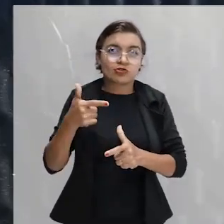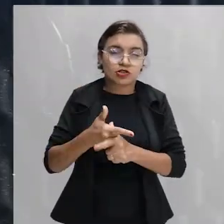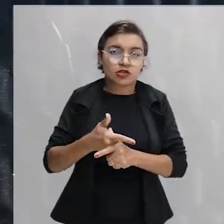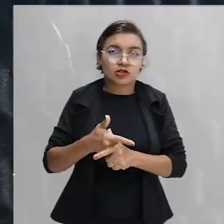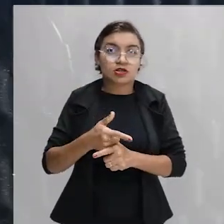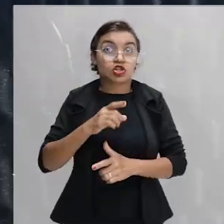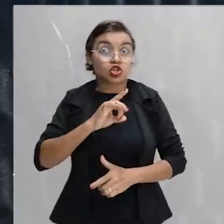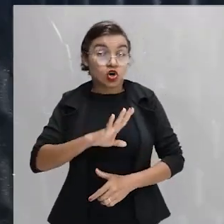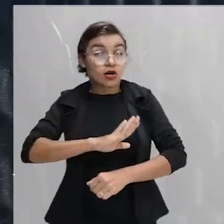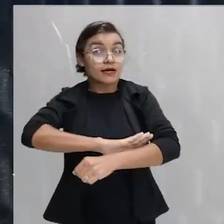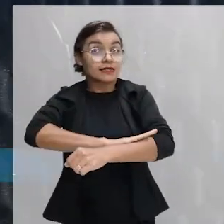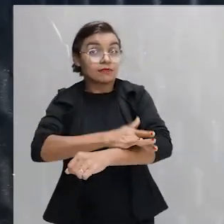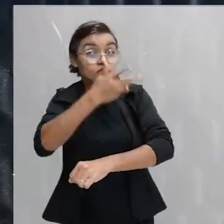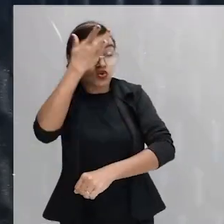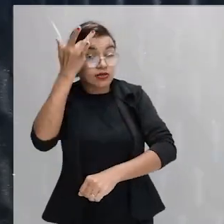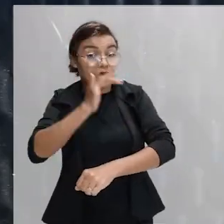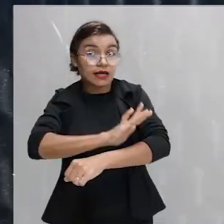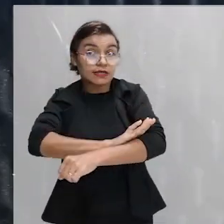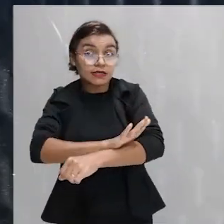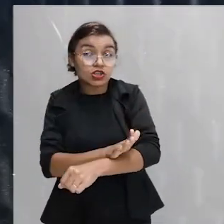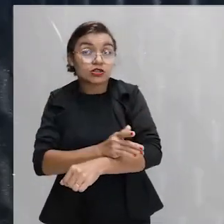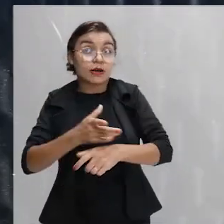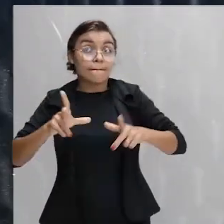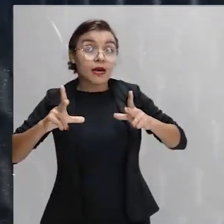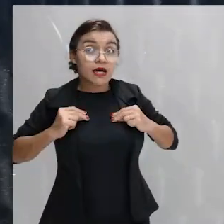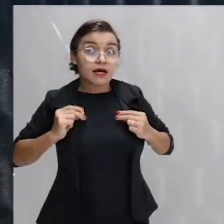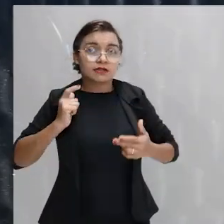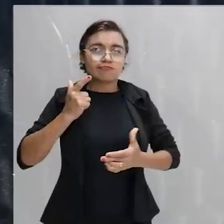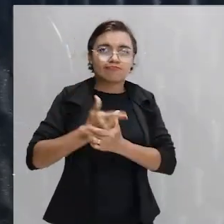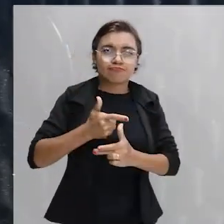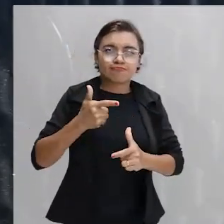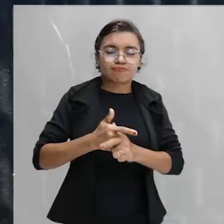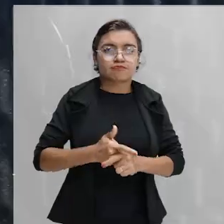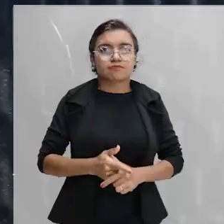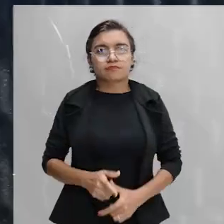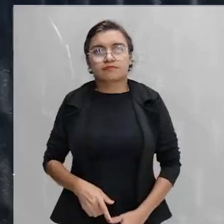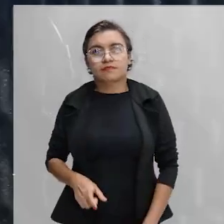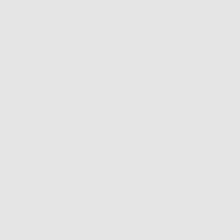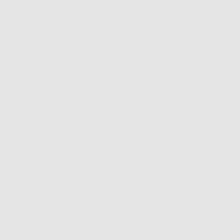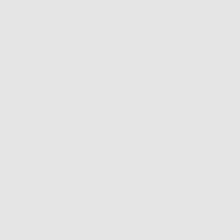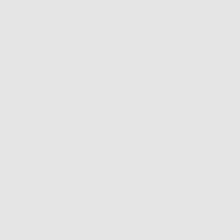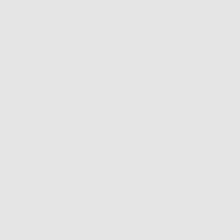que são racistas. Isso é verdade. Compliquei?